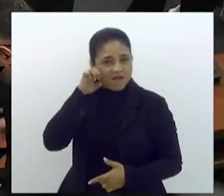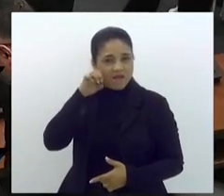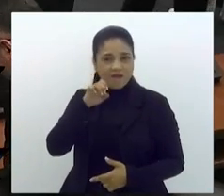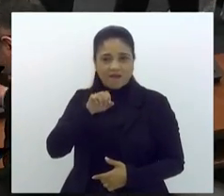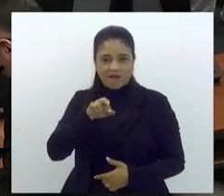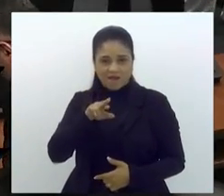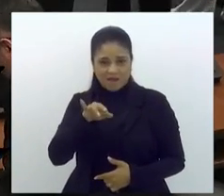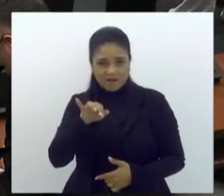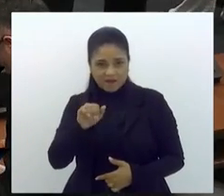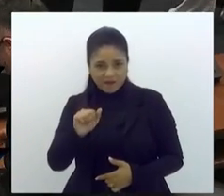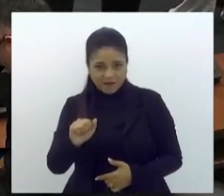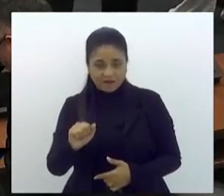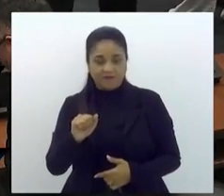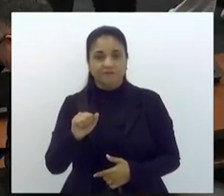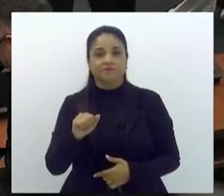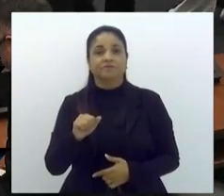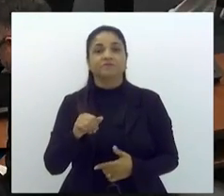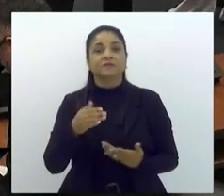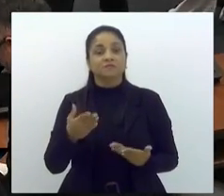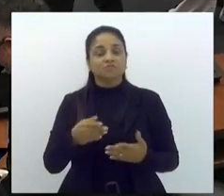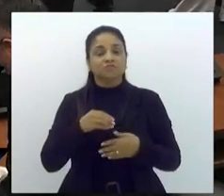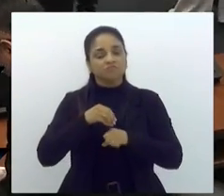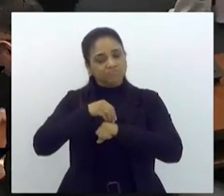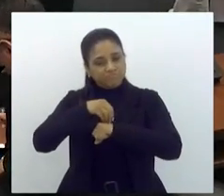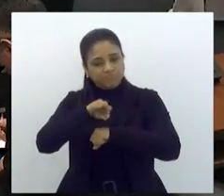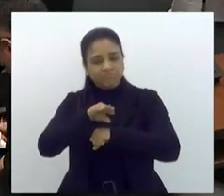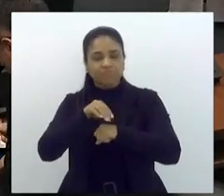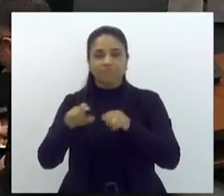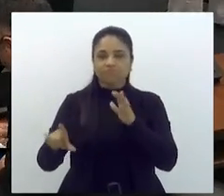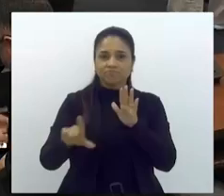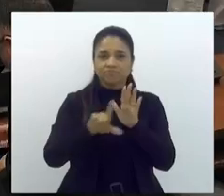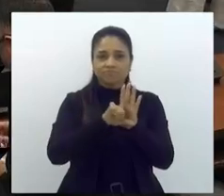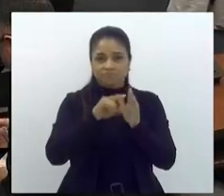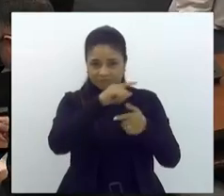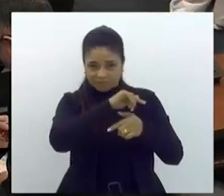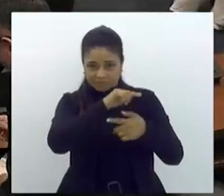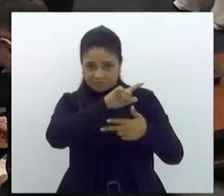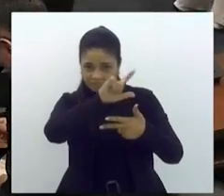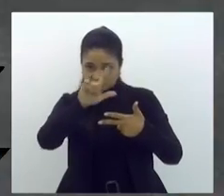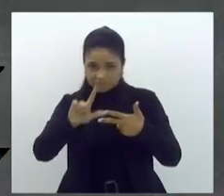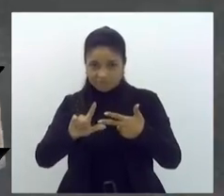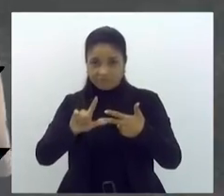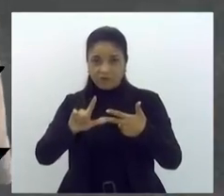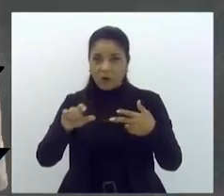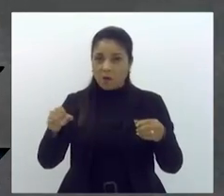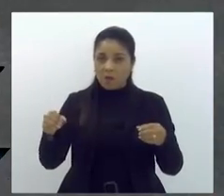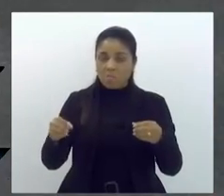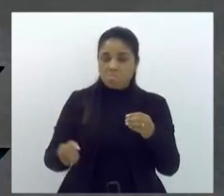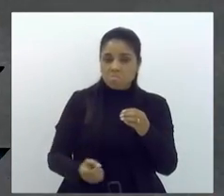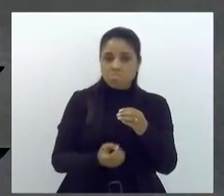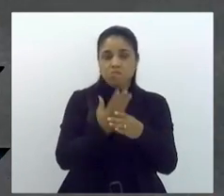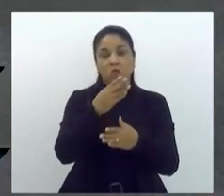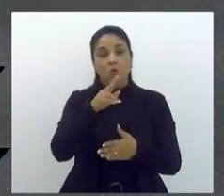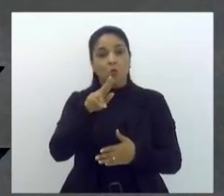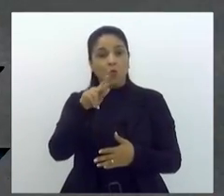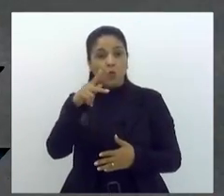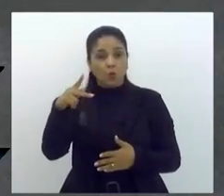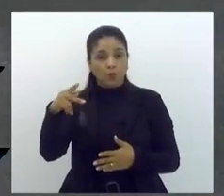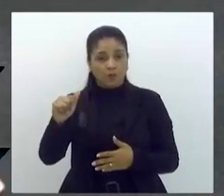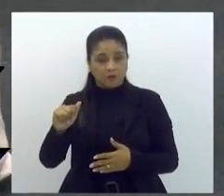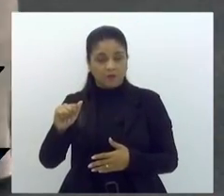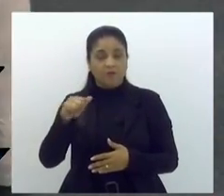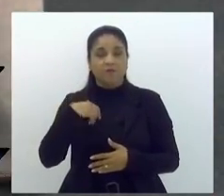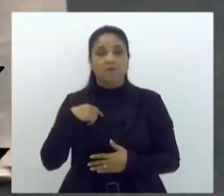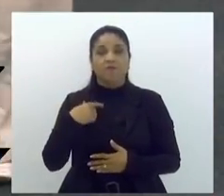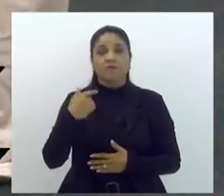kimoto por essa indicação Legislativa que trata de um pronto atendimento Pediátrico 24 horas